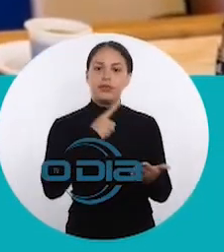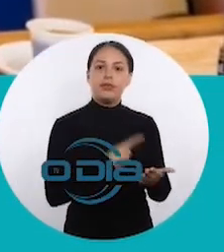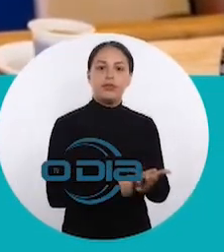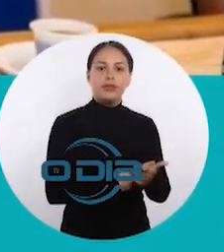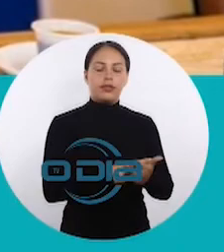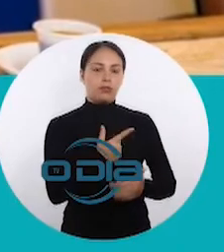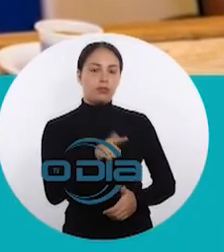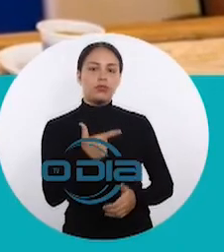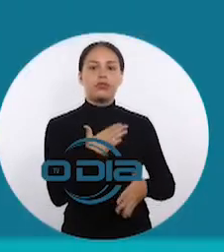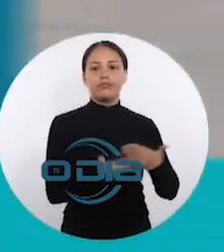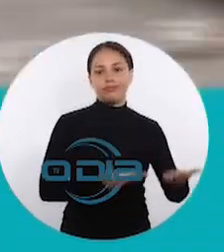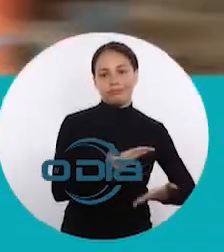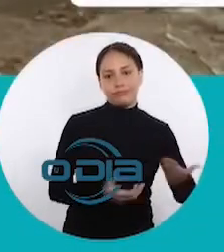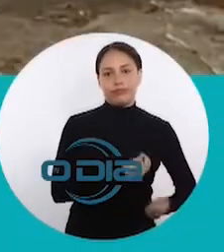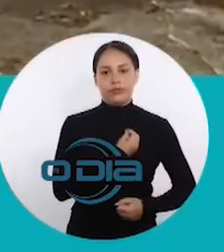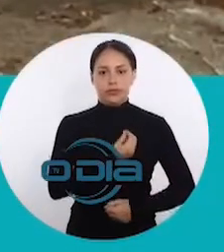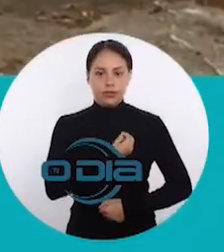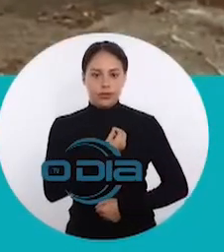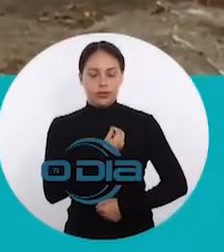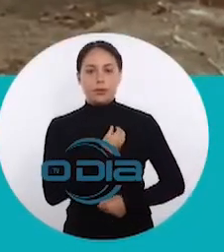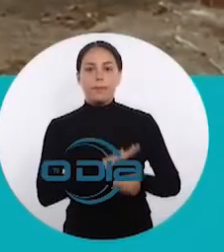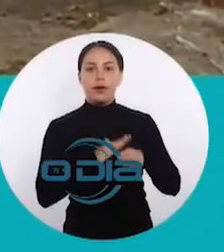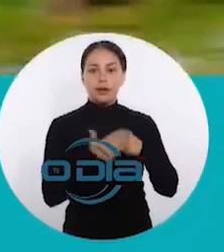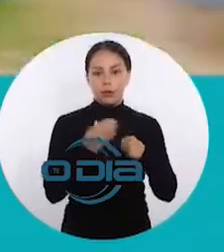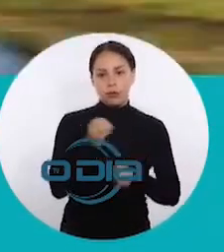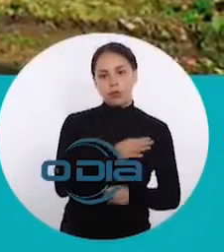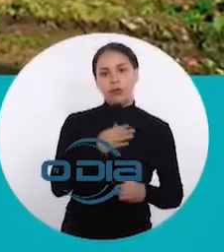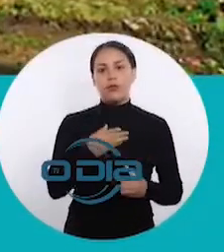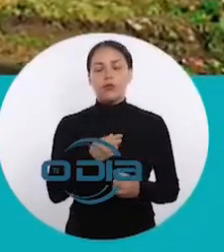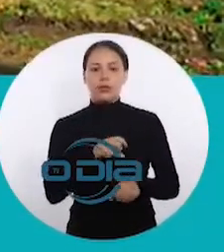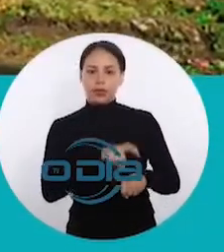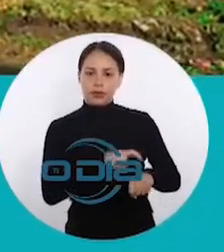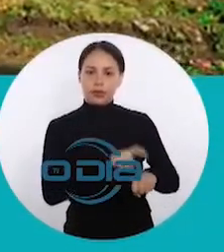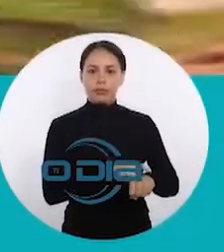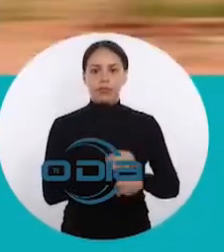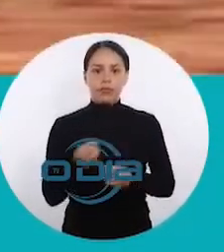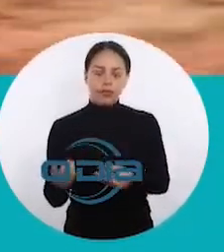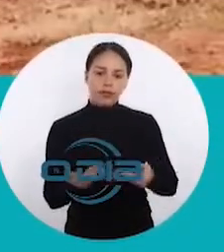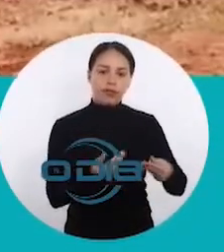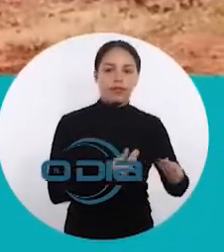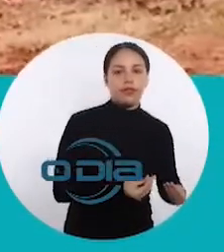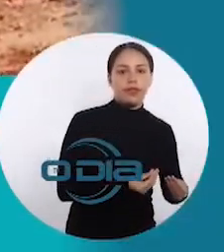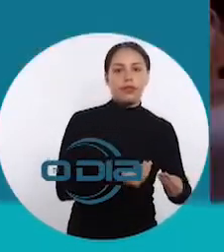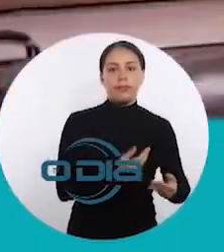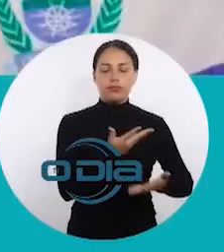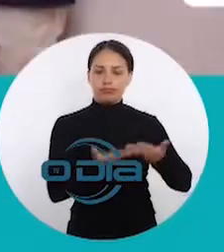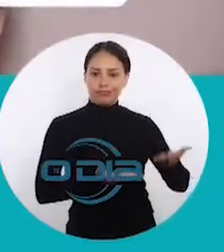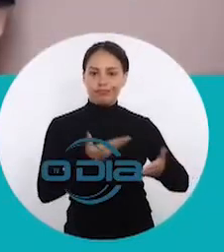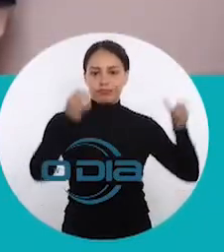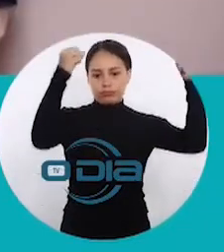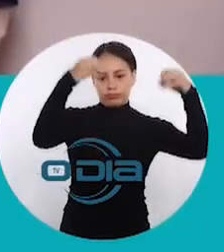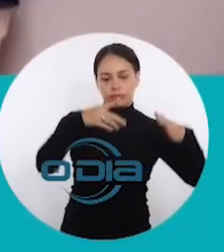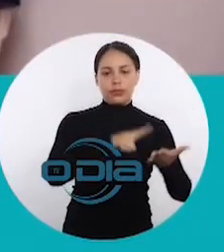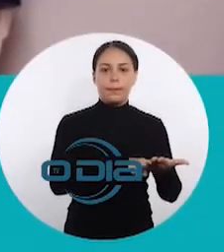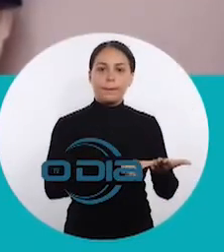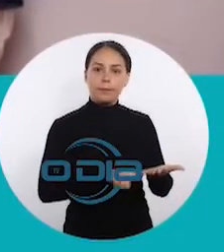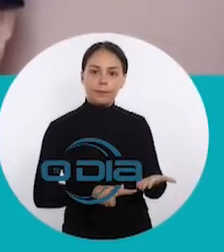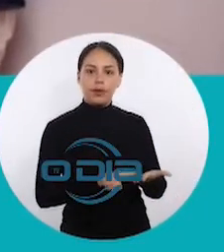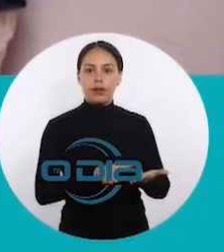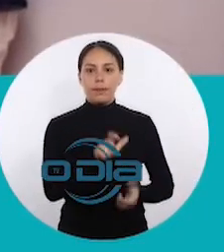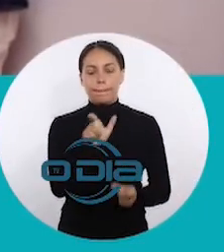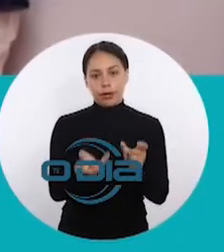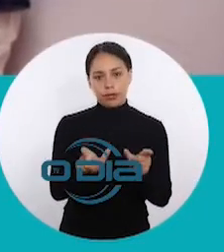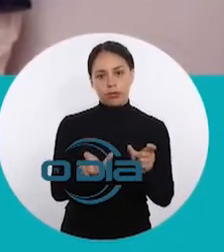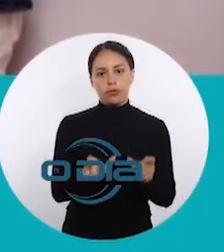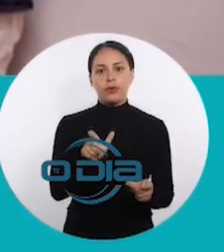de atendimentos presenciais. Residencial Novo Tempo recebe serviços de limpeza e iluminação. Timonense participará da comemoração